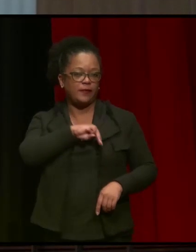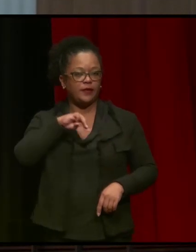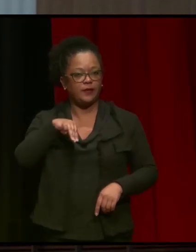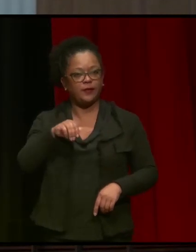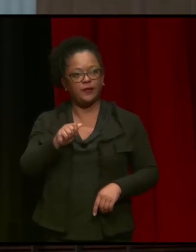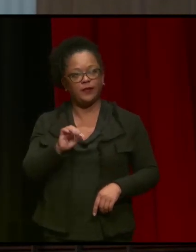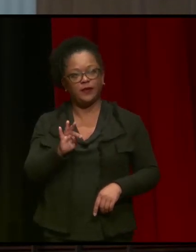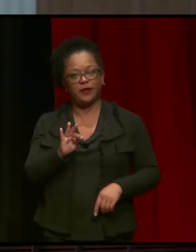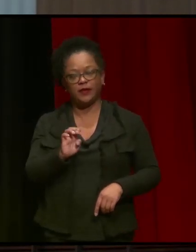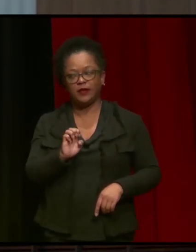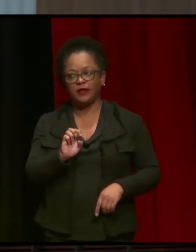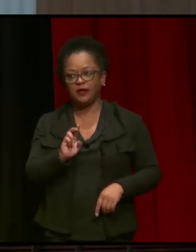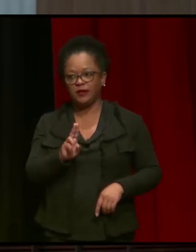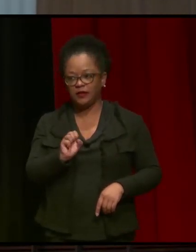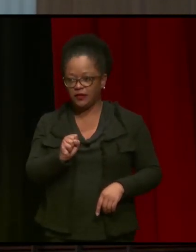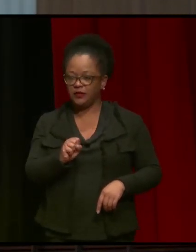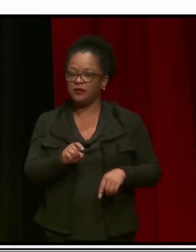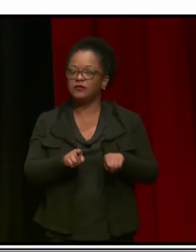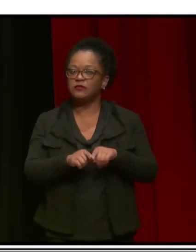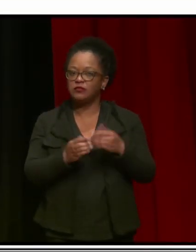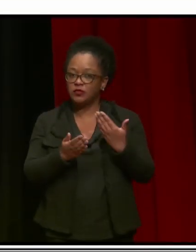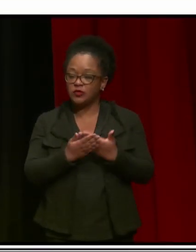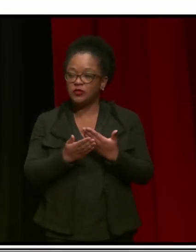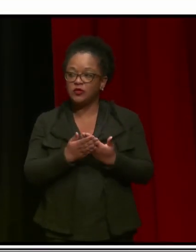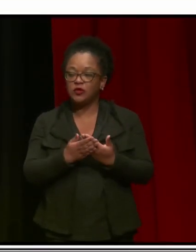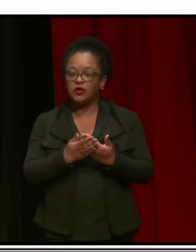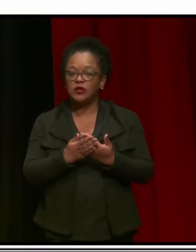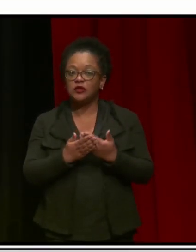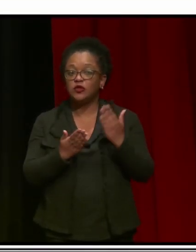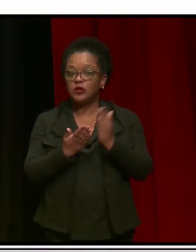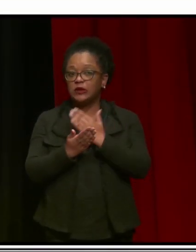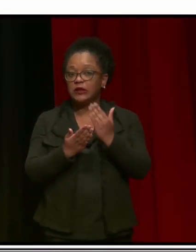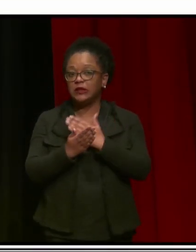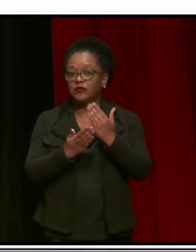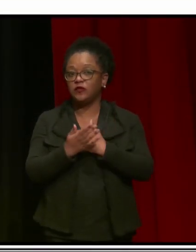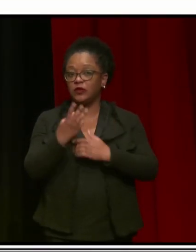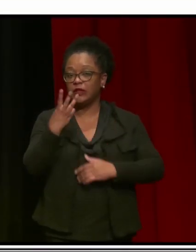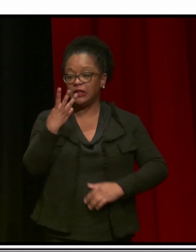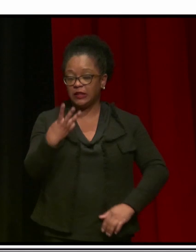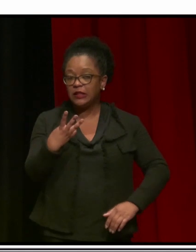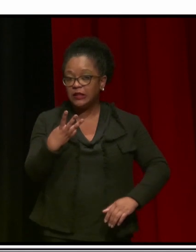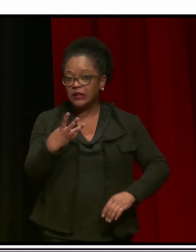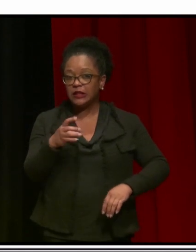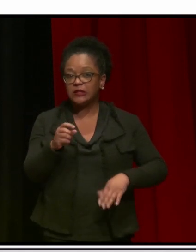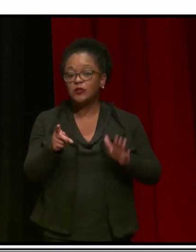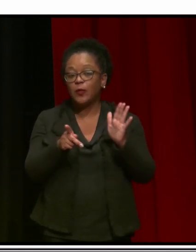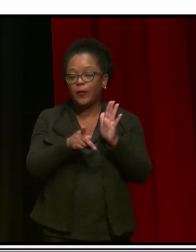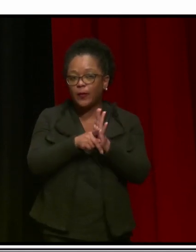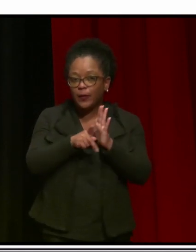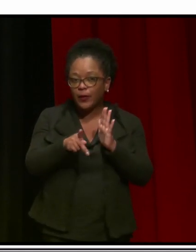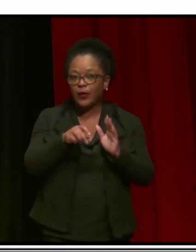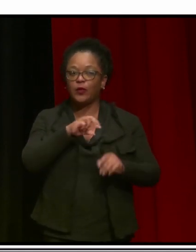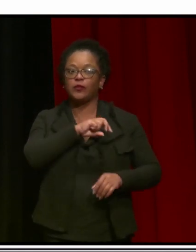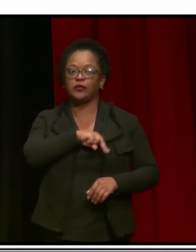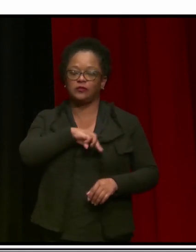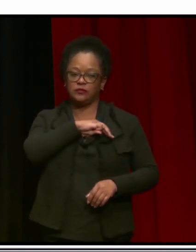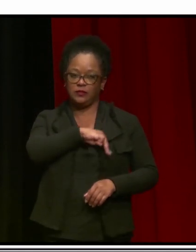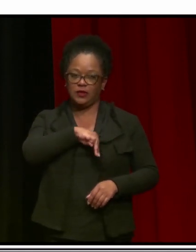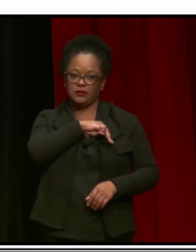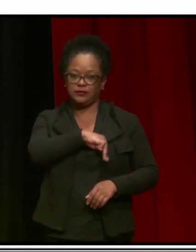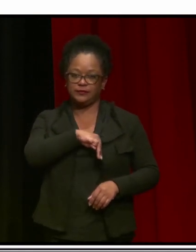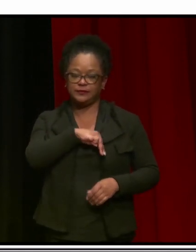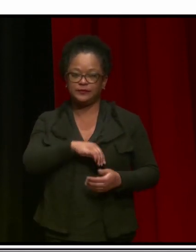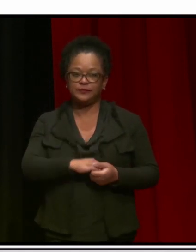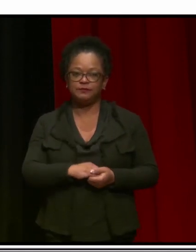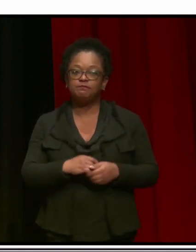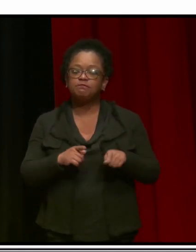Mateus, já falei, então, 28 capítulos, né? Ele tem 3 volumes do Evangelho de Mateus. Imagina, são 3 volumes assim. E ele vai